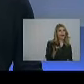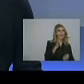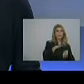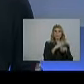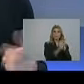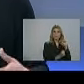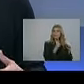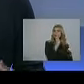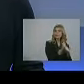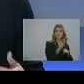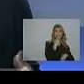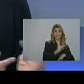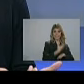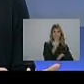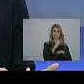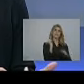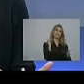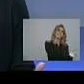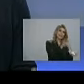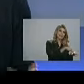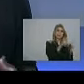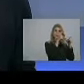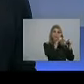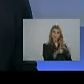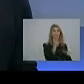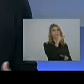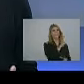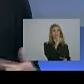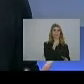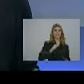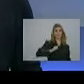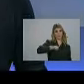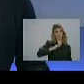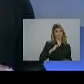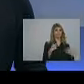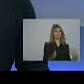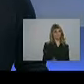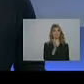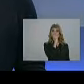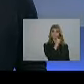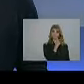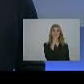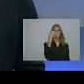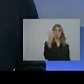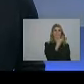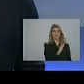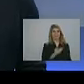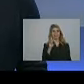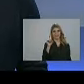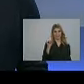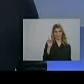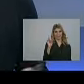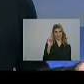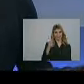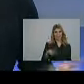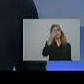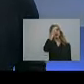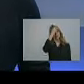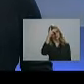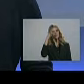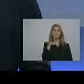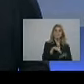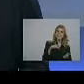ano que o taxista tem que ir a algum local para poder ser fiscalizado. Quer dizer, é no IPEM, é no Estado, no DETRAN, é também na Prefeitura, na